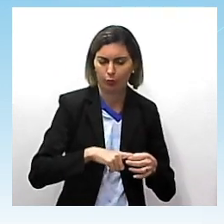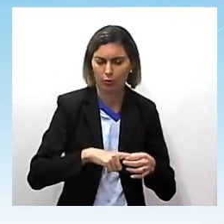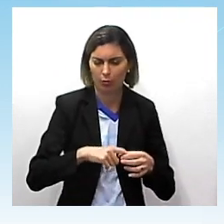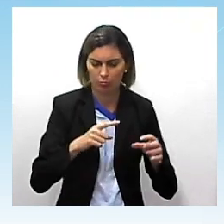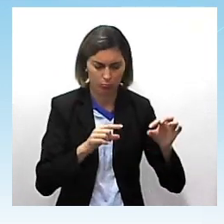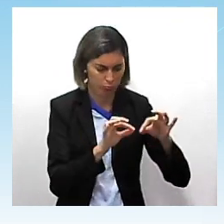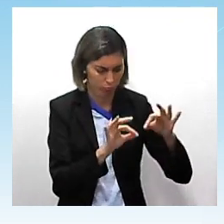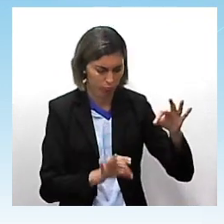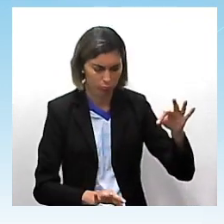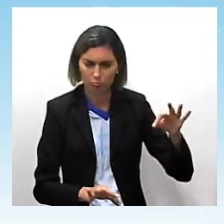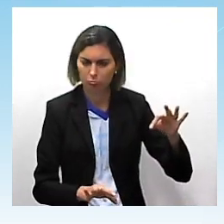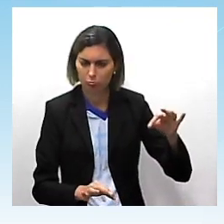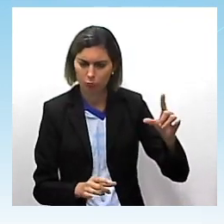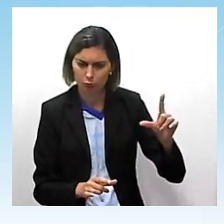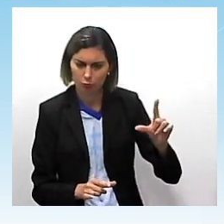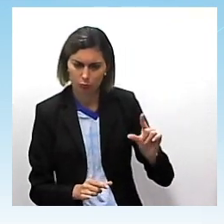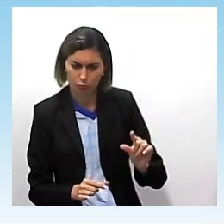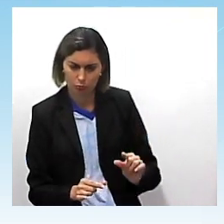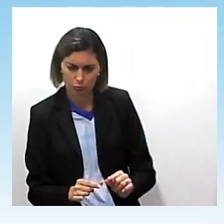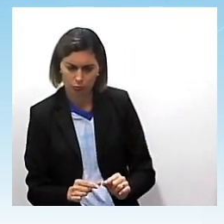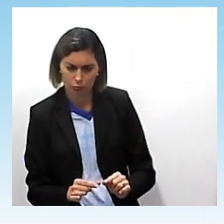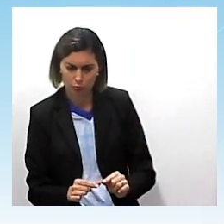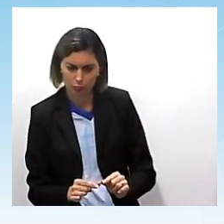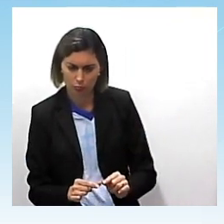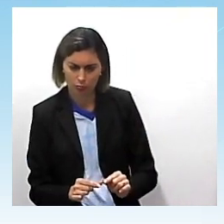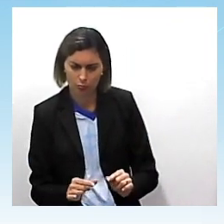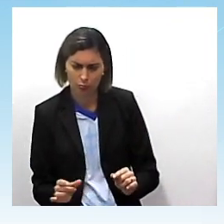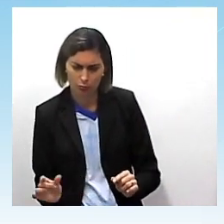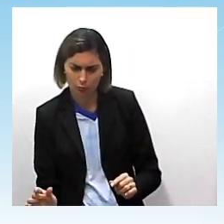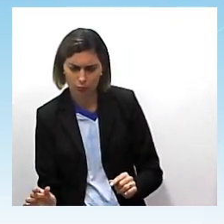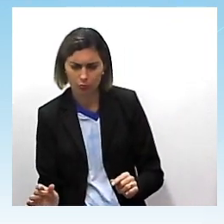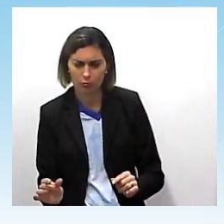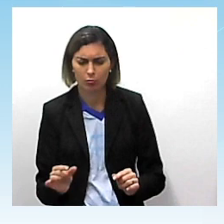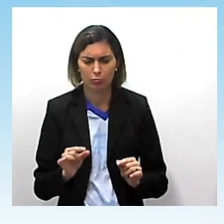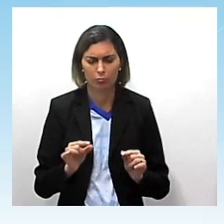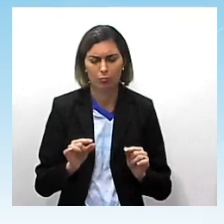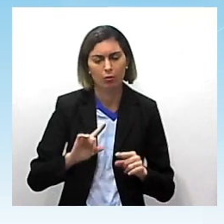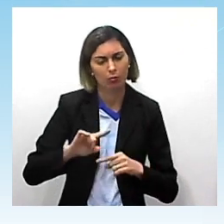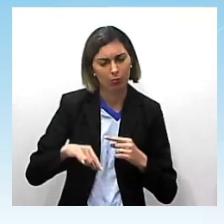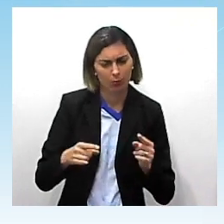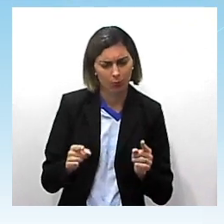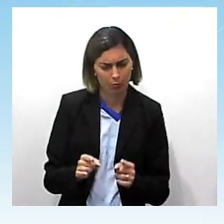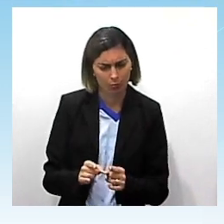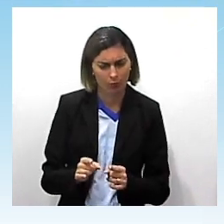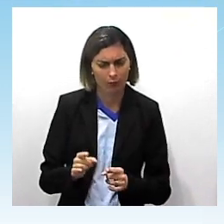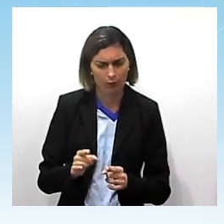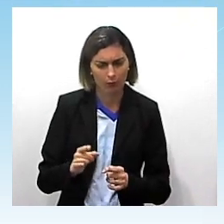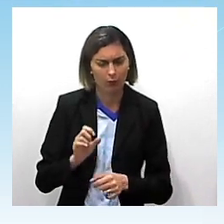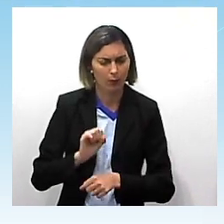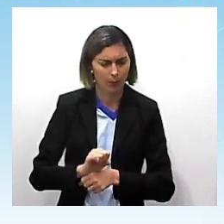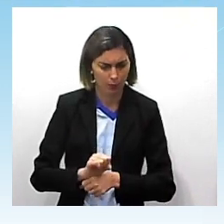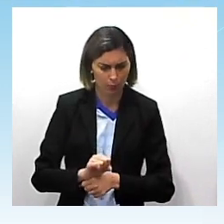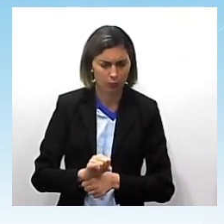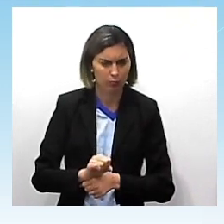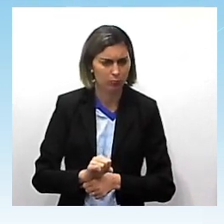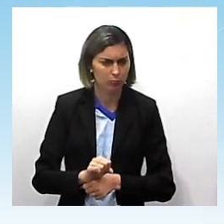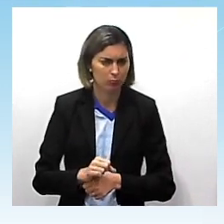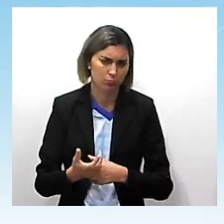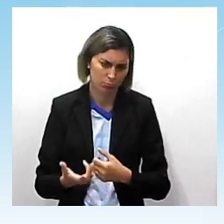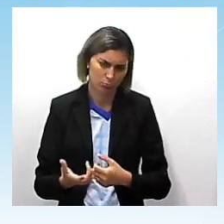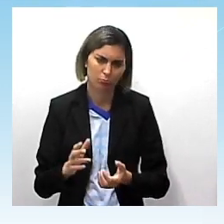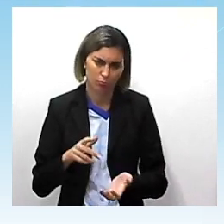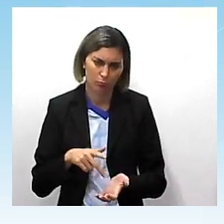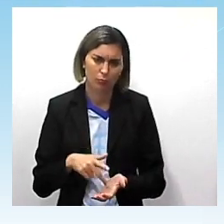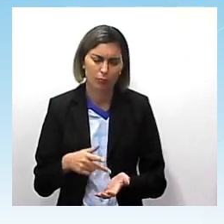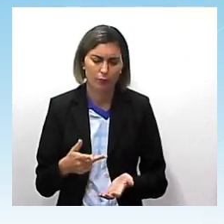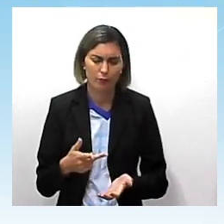a distância vai diminuindo ao longo do tempo até chegar num ponto onde ele vai chegar na posição origem,